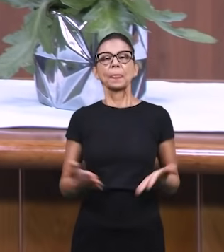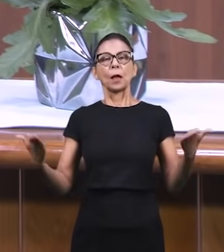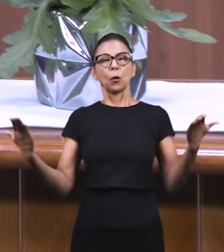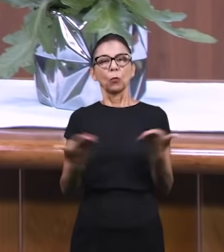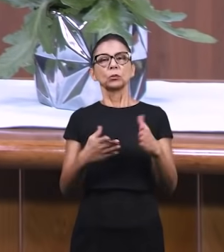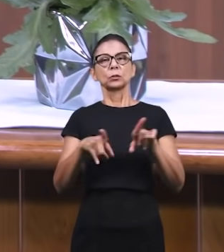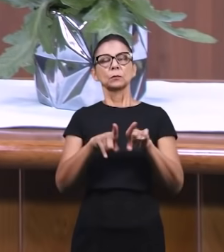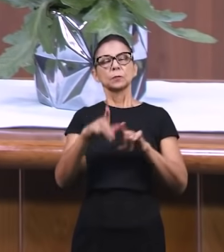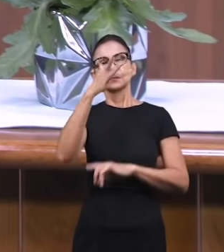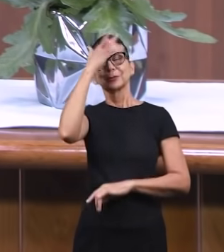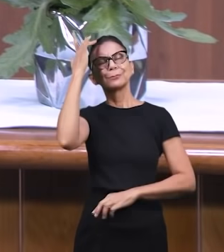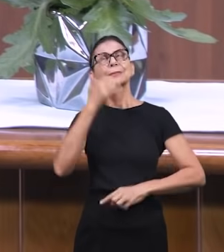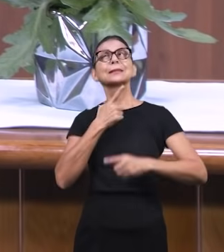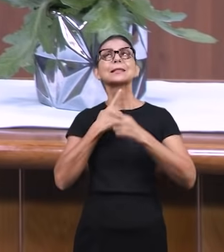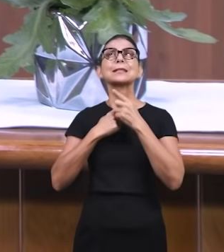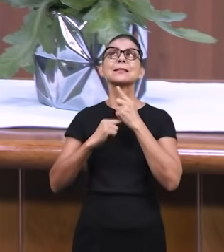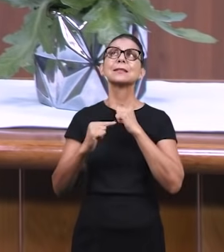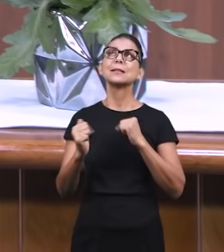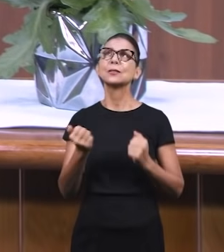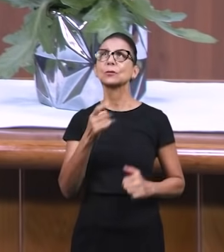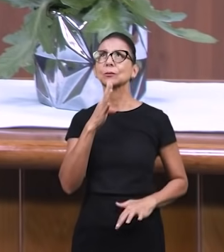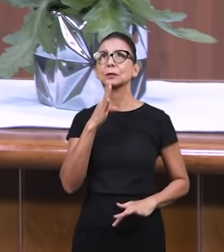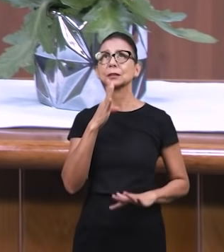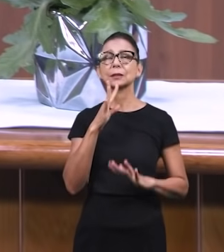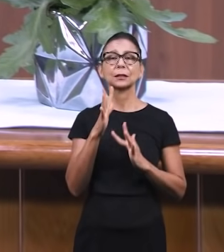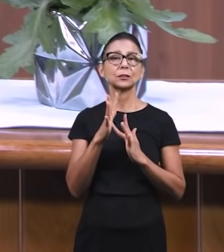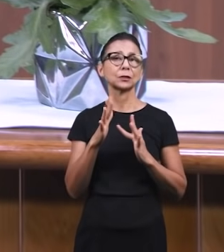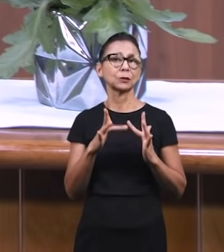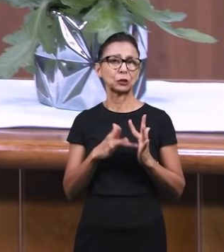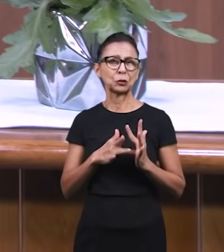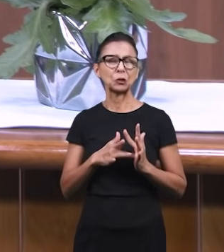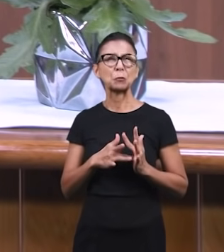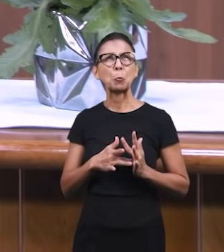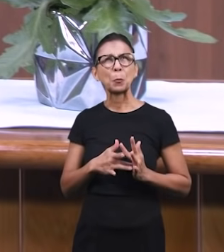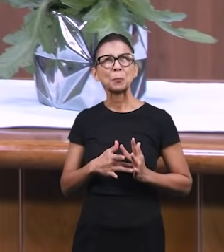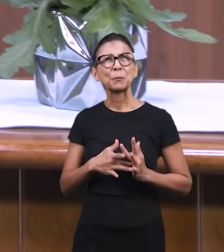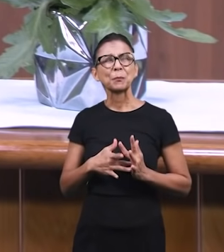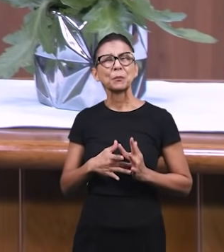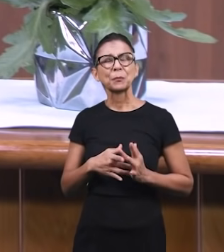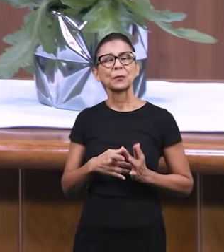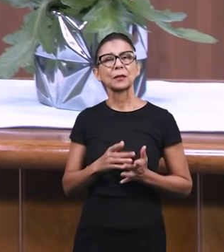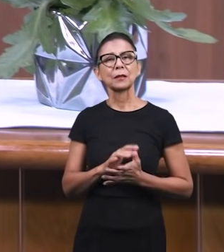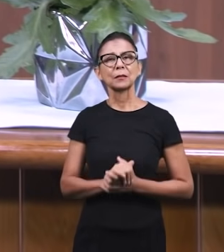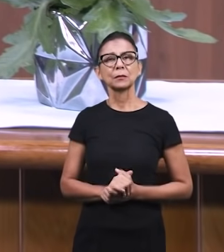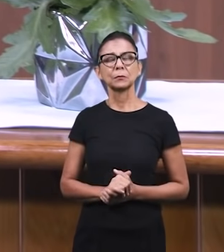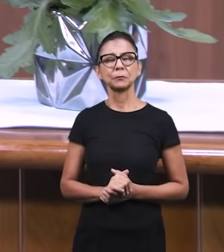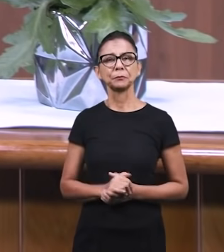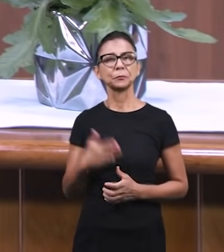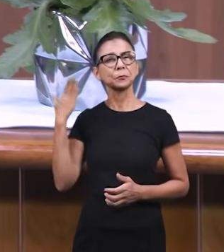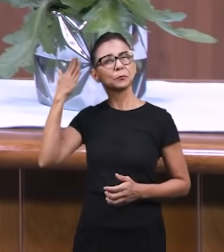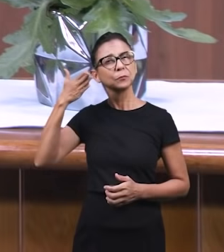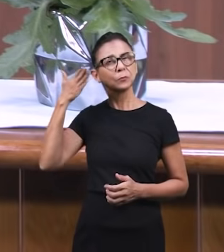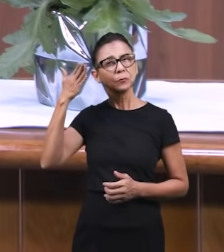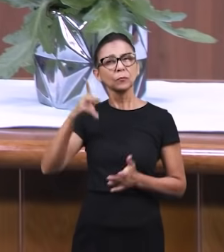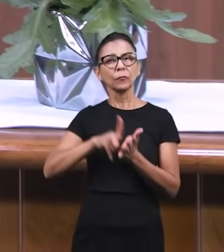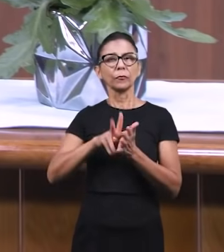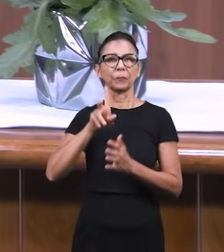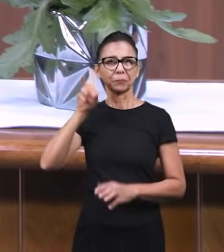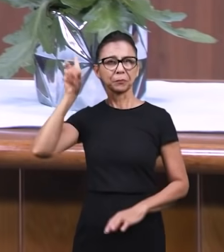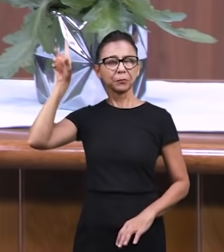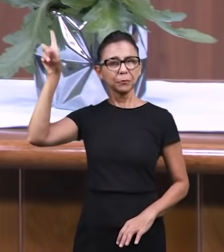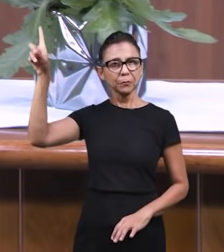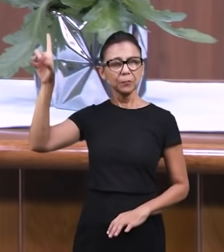Jesus, querendo ouvirem de Deus, falarem de Deus. Mas a palavra nos diz assim,